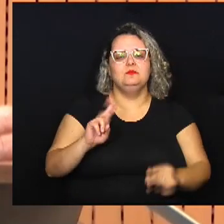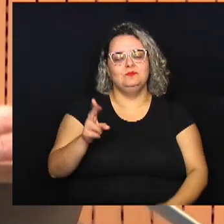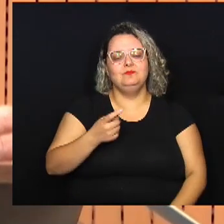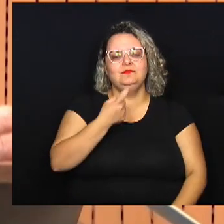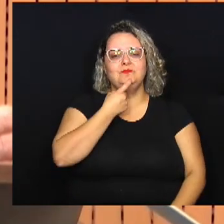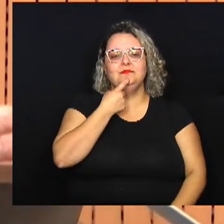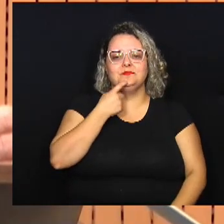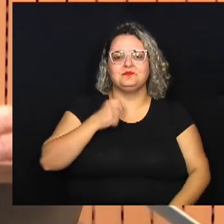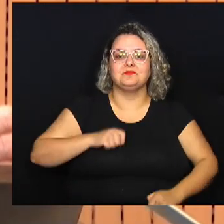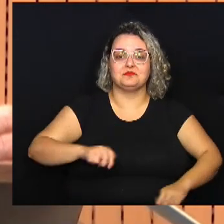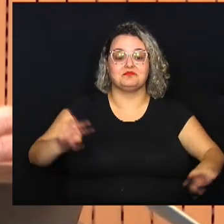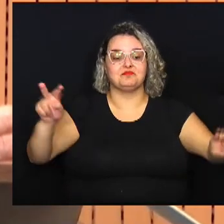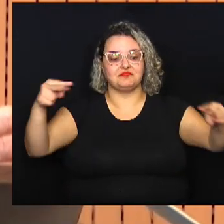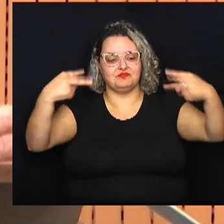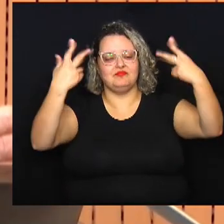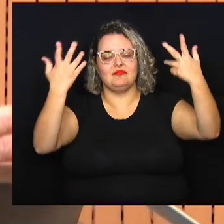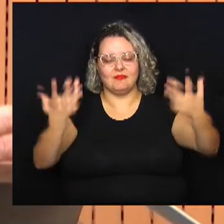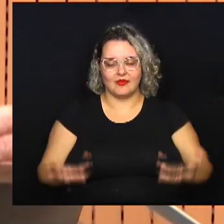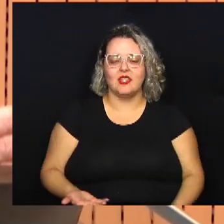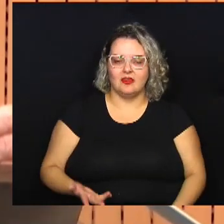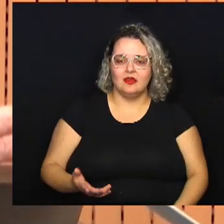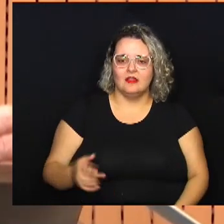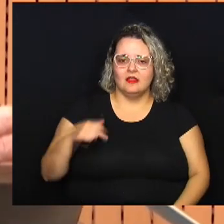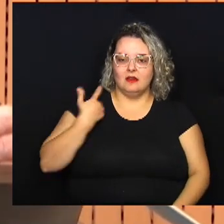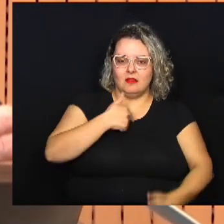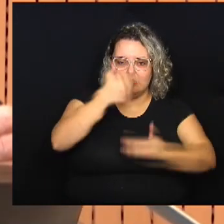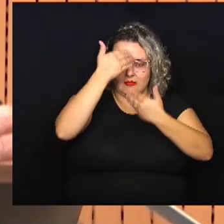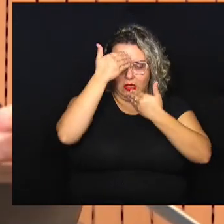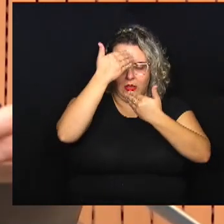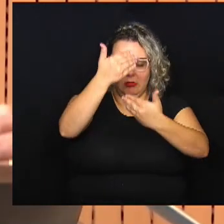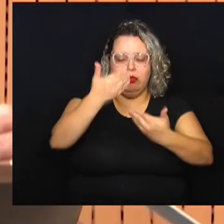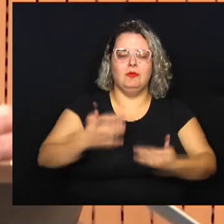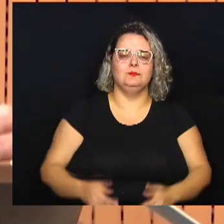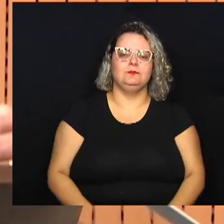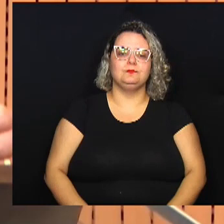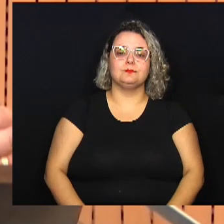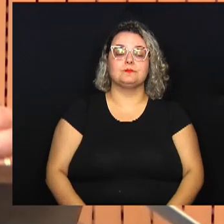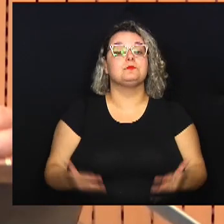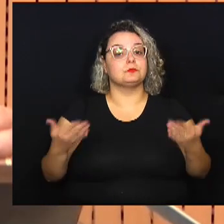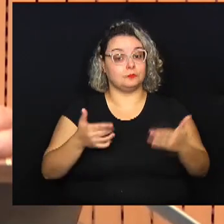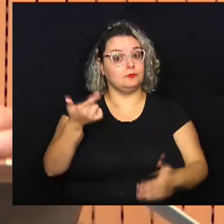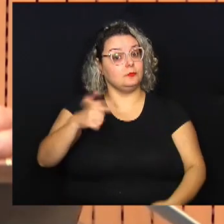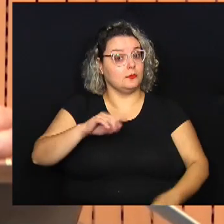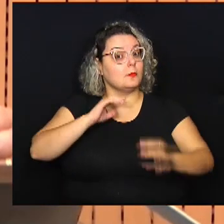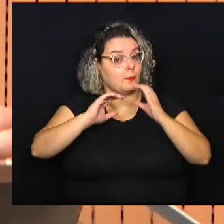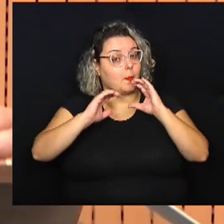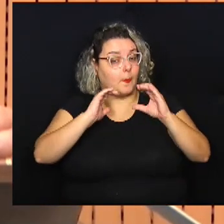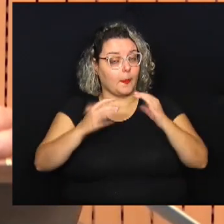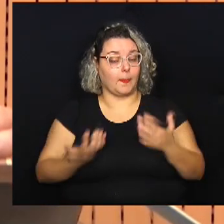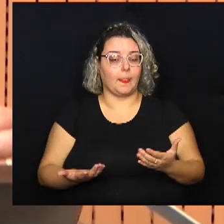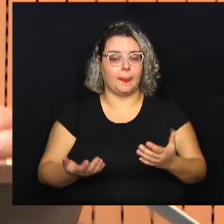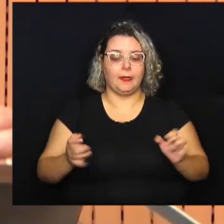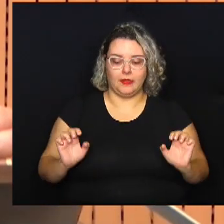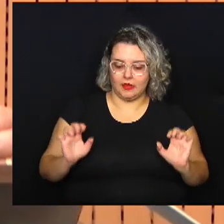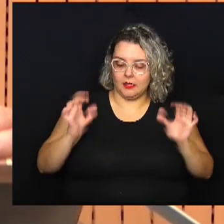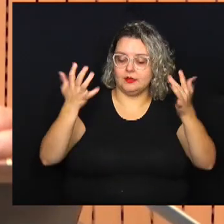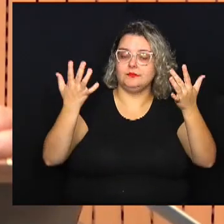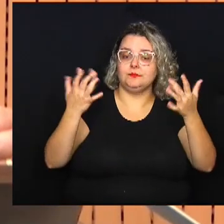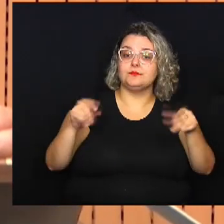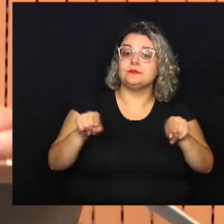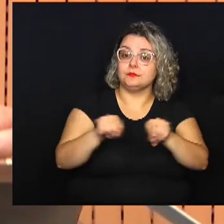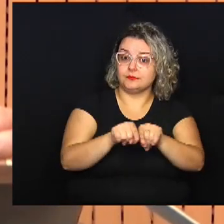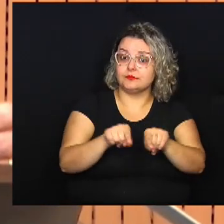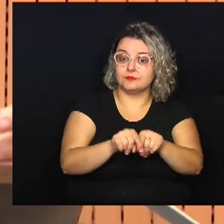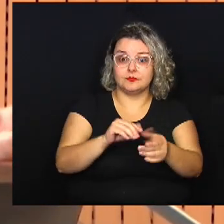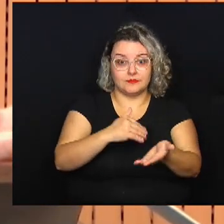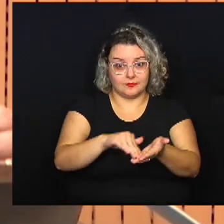relevo. Tá, isso aí foi muito gratificante. Hoje continua cantando nos eventos, inclusive pela